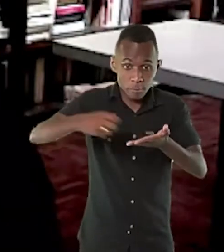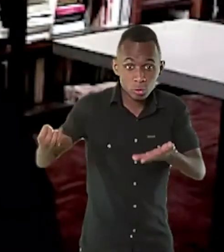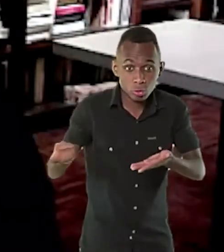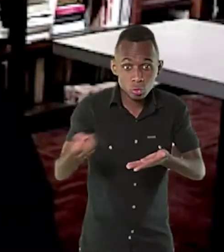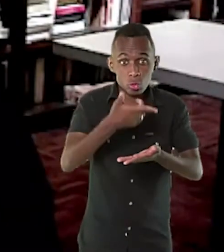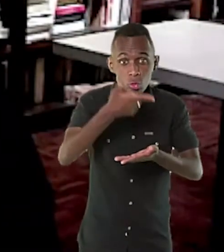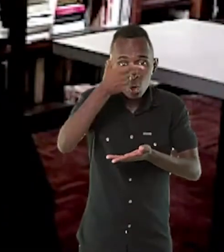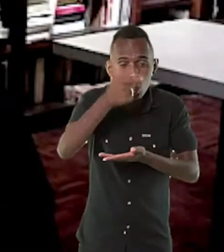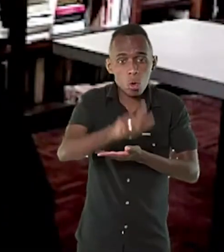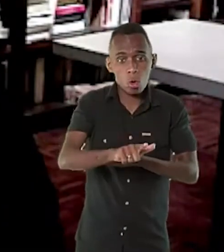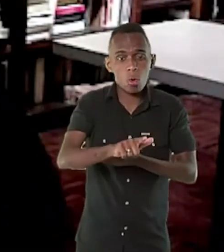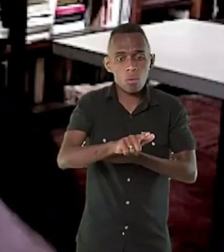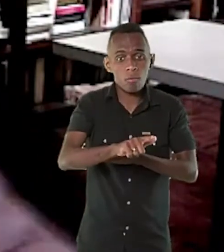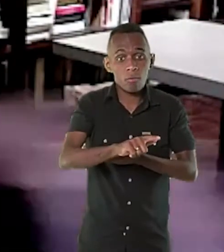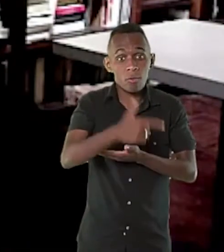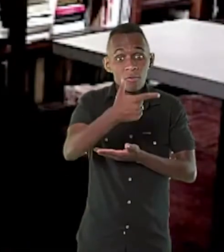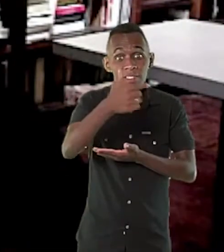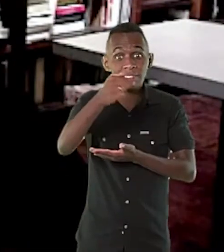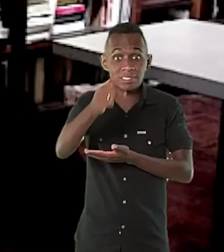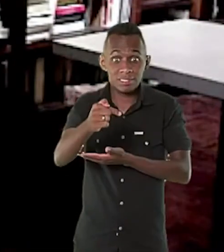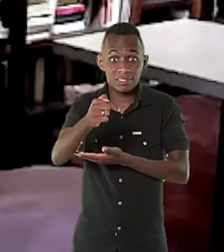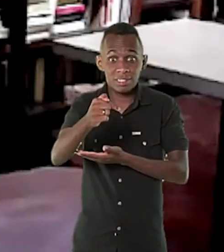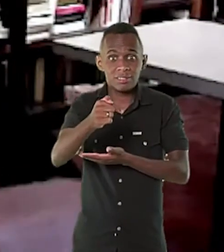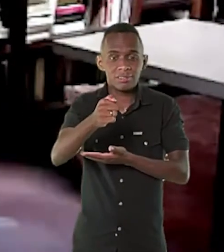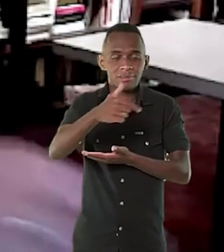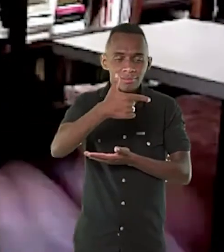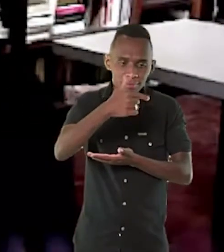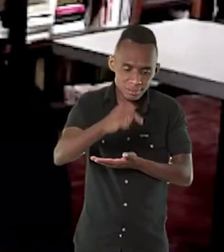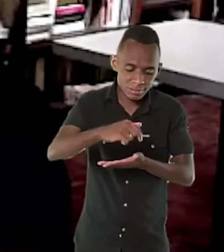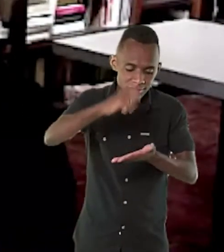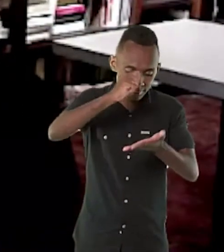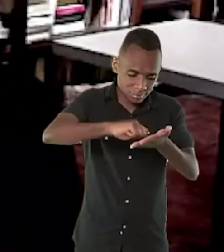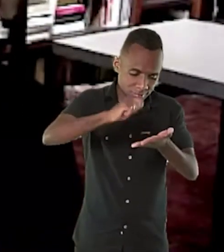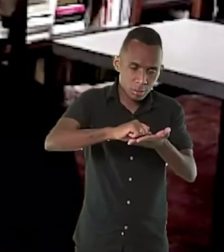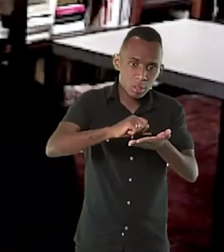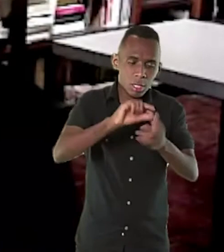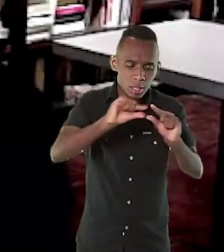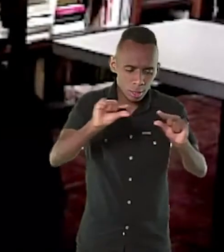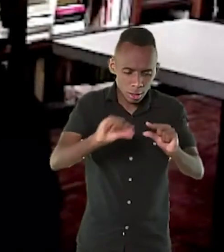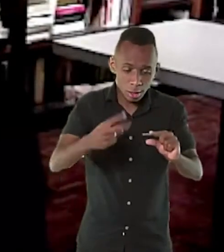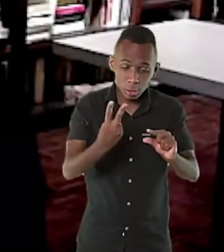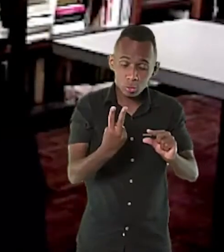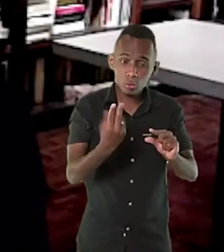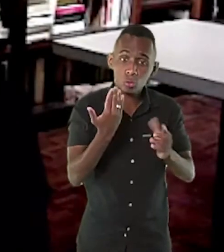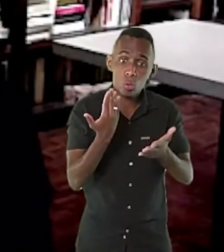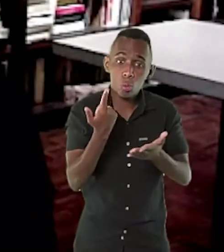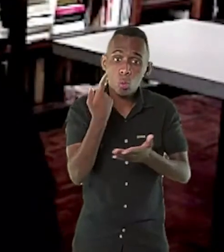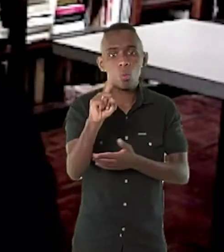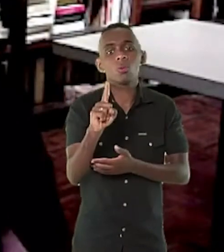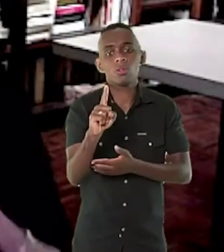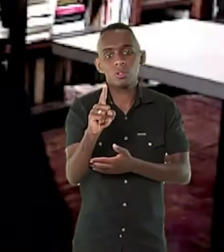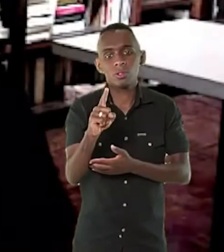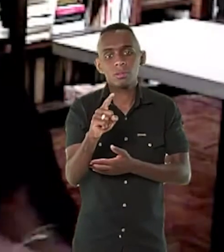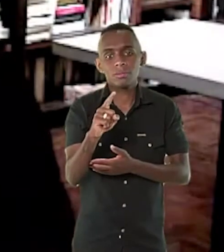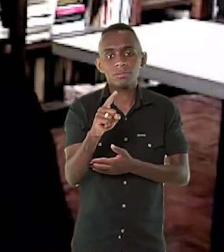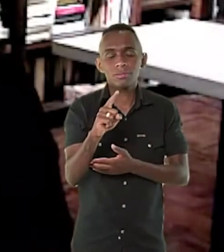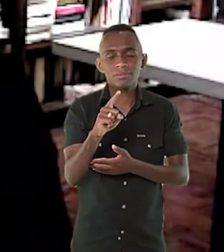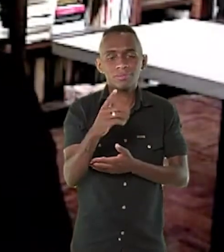final 27 vezes. As últimas 2 linhas. Espero que assim não pareça.